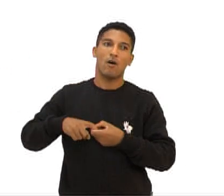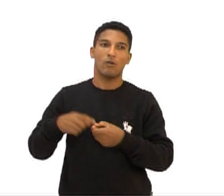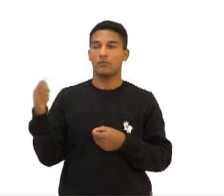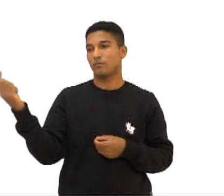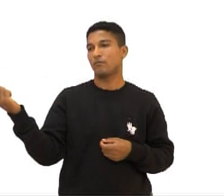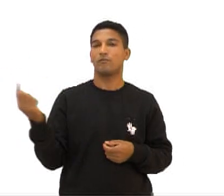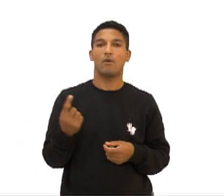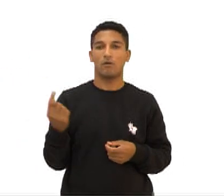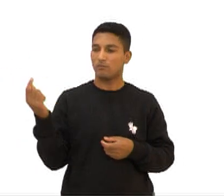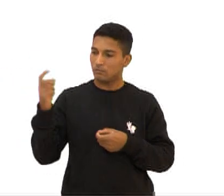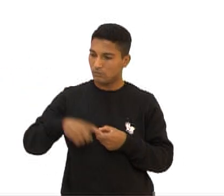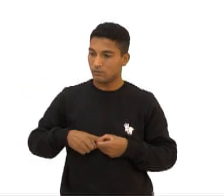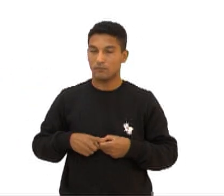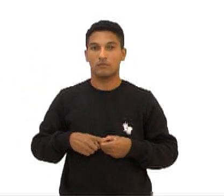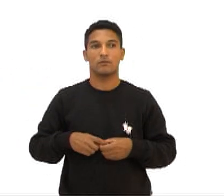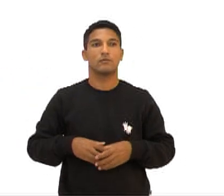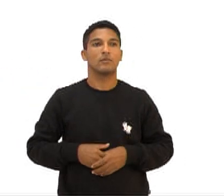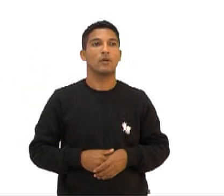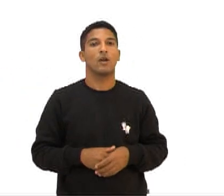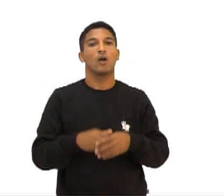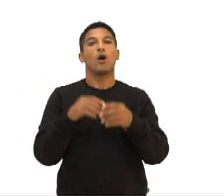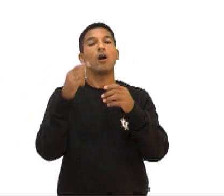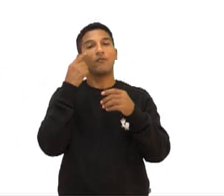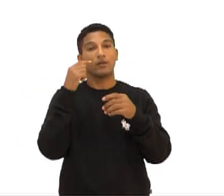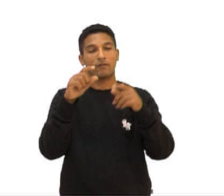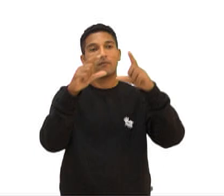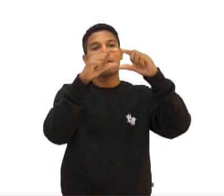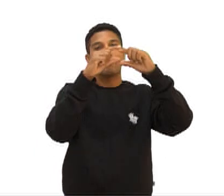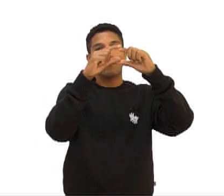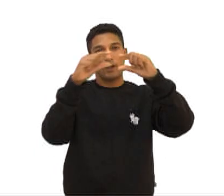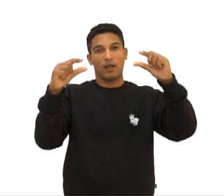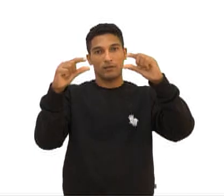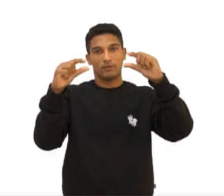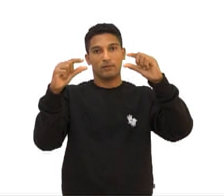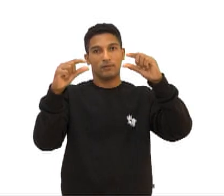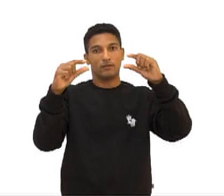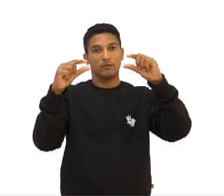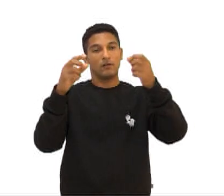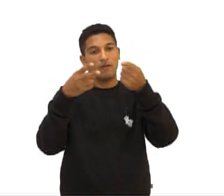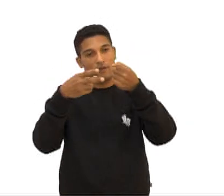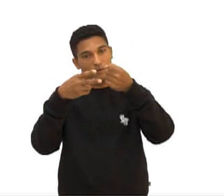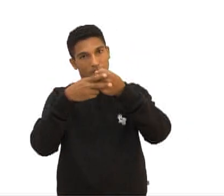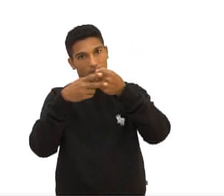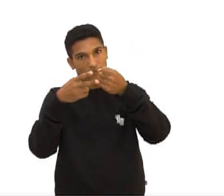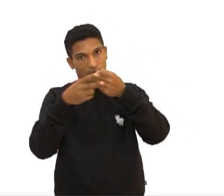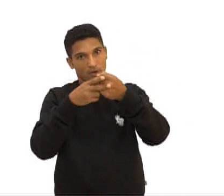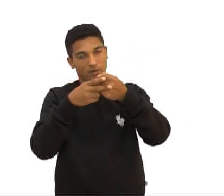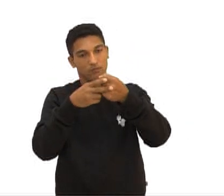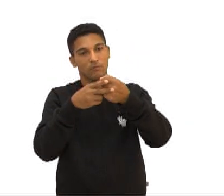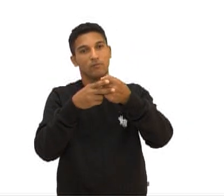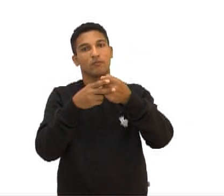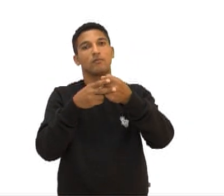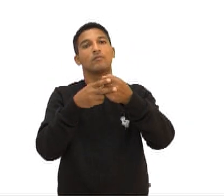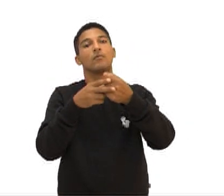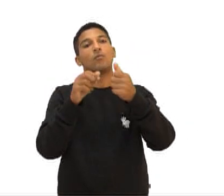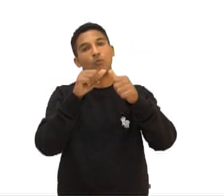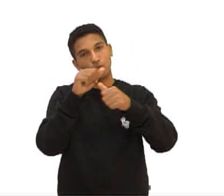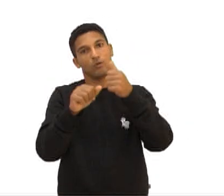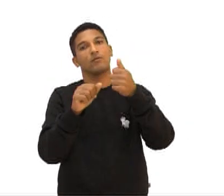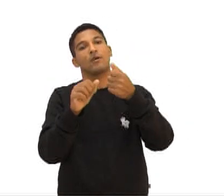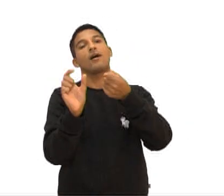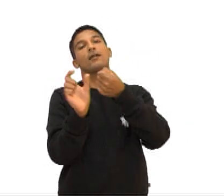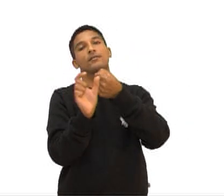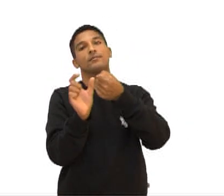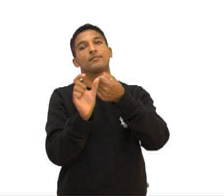né? Então, se você transformar ali em período simples, vai verificar que o verbo transforma em substantivo. Então, 1.